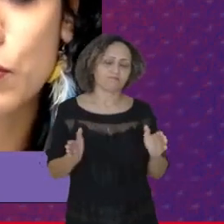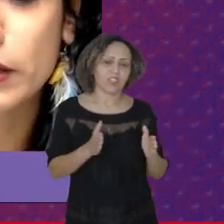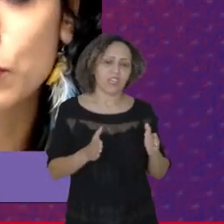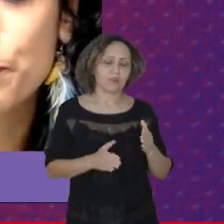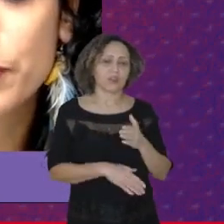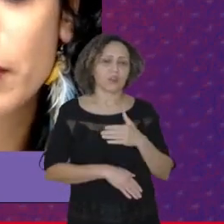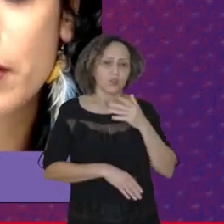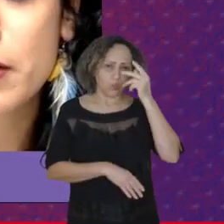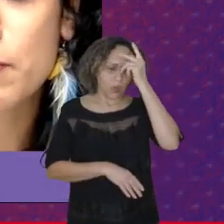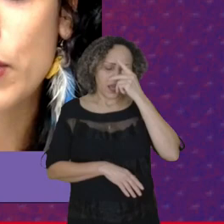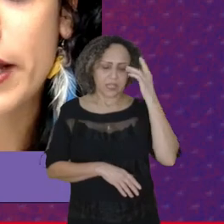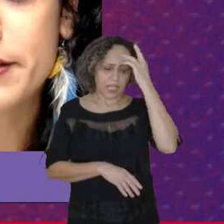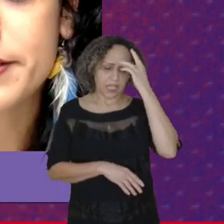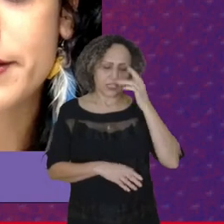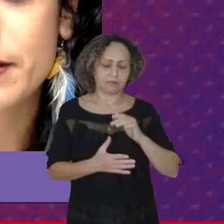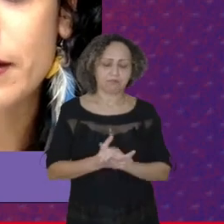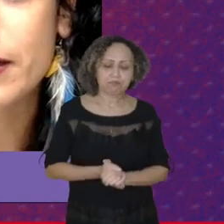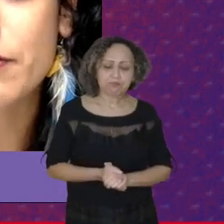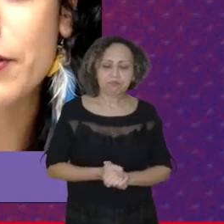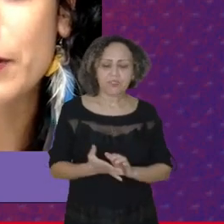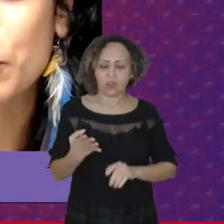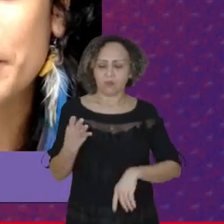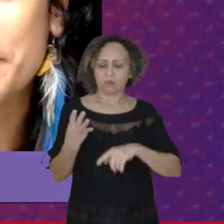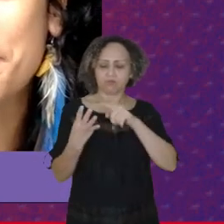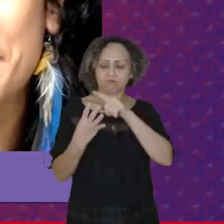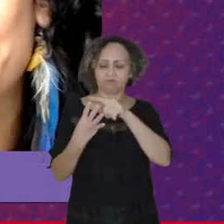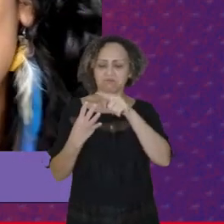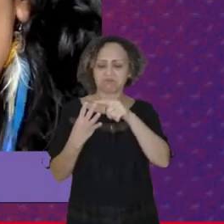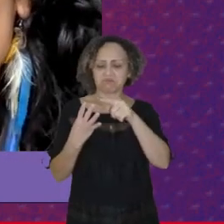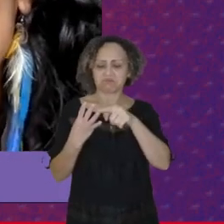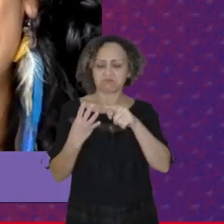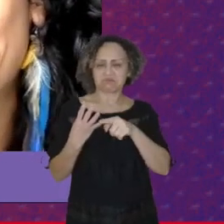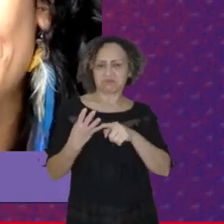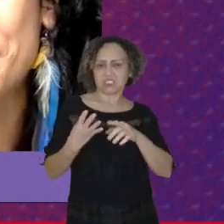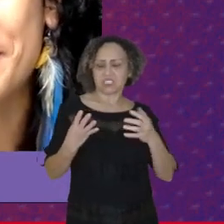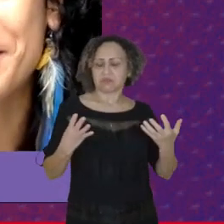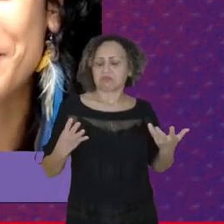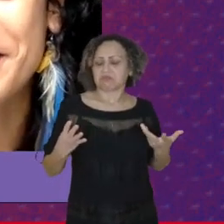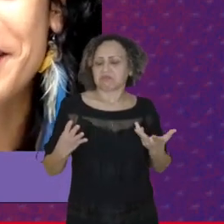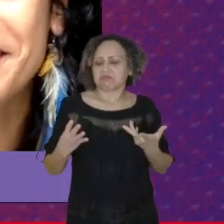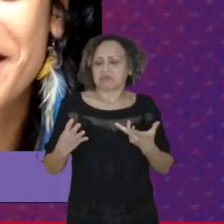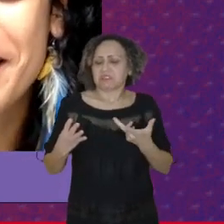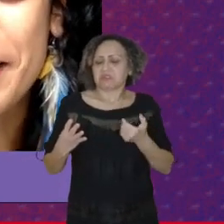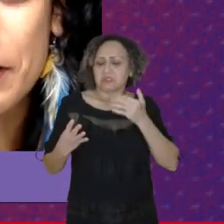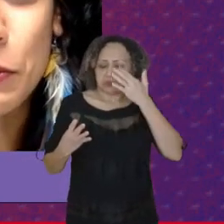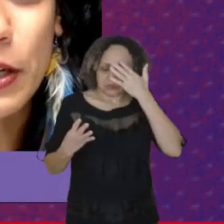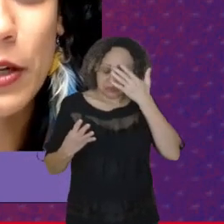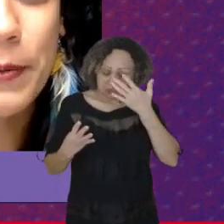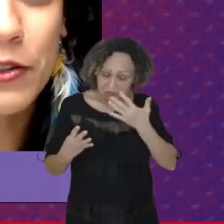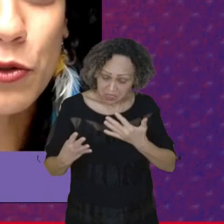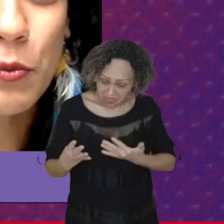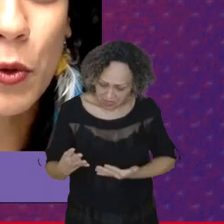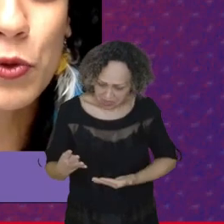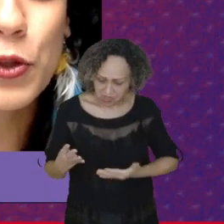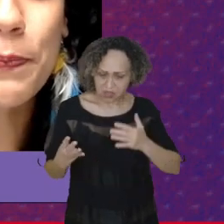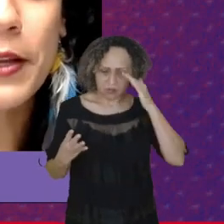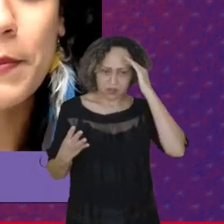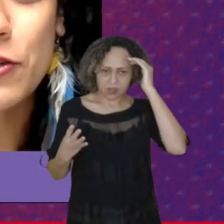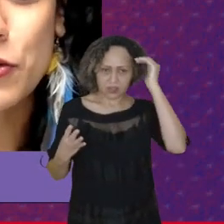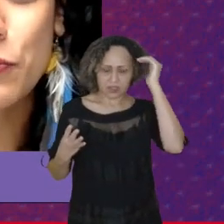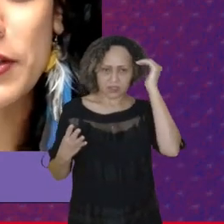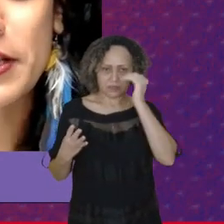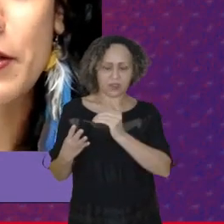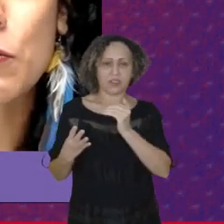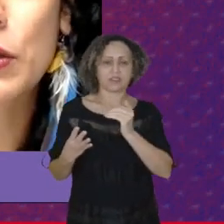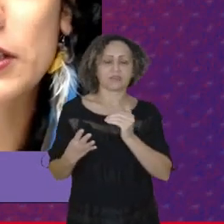assim, a gente está com 4 mulheres incríveis, tem toda a minha admiração, meu respeito, e que eu já aprendi um